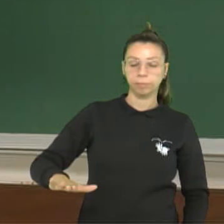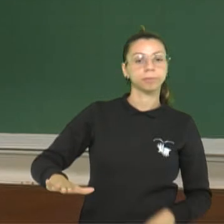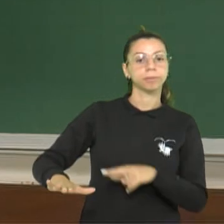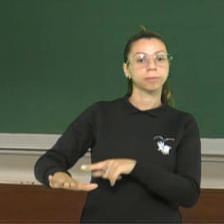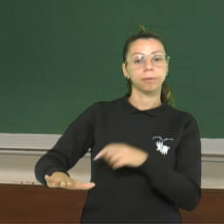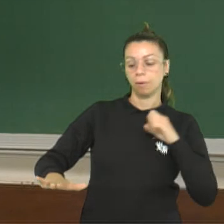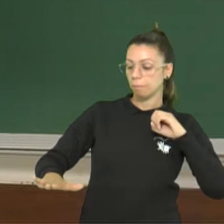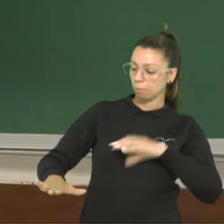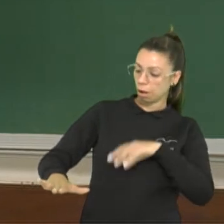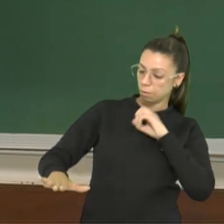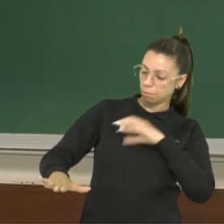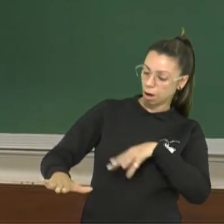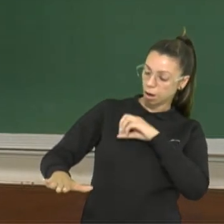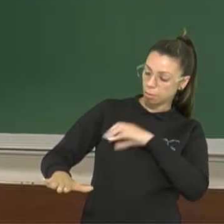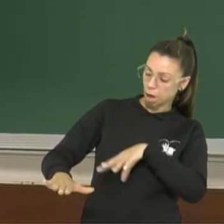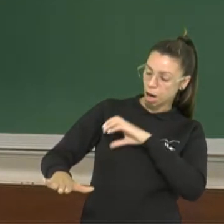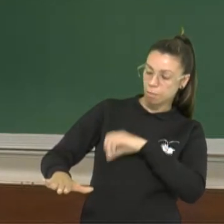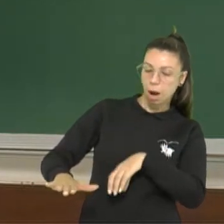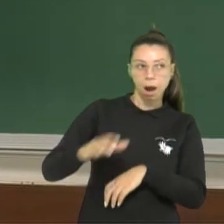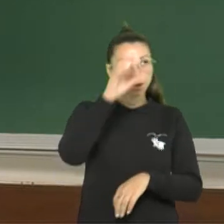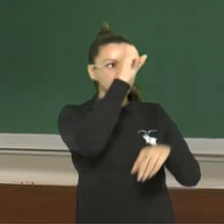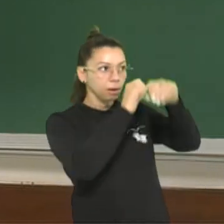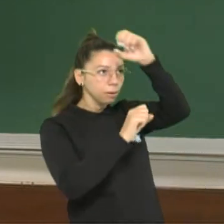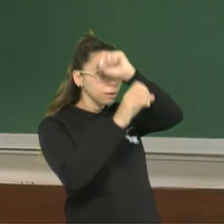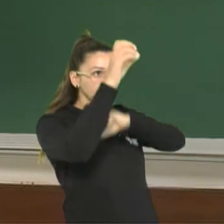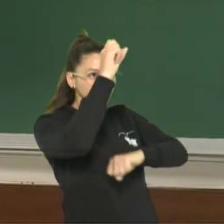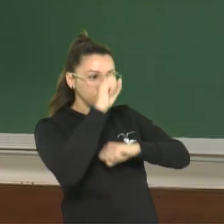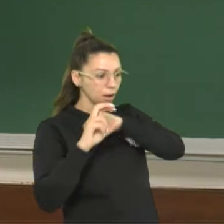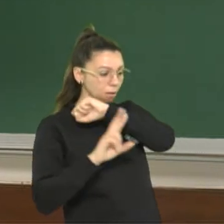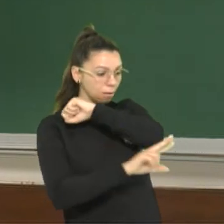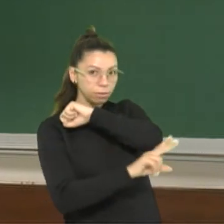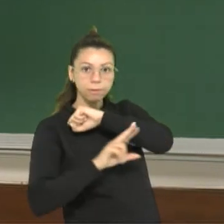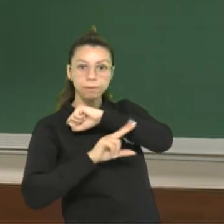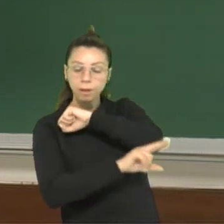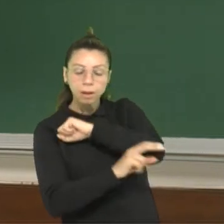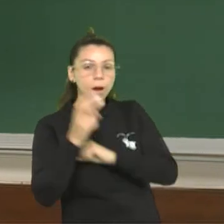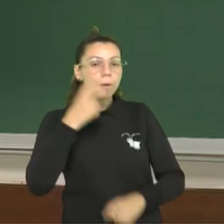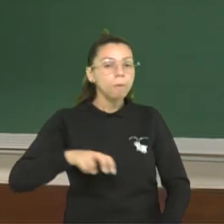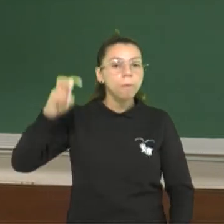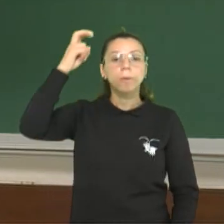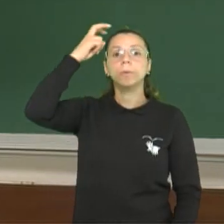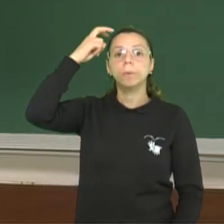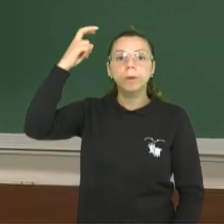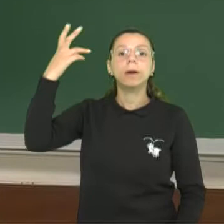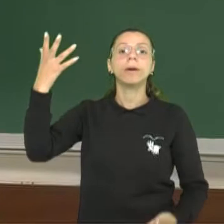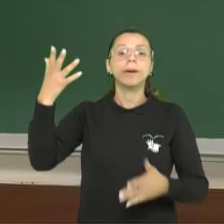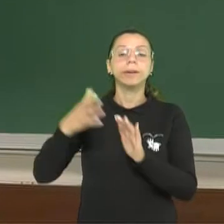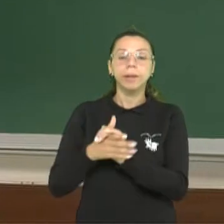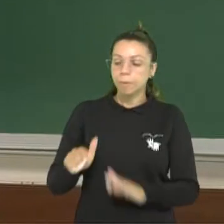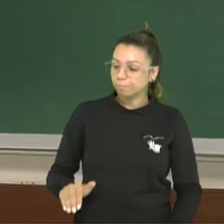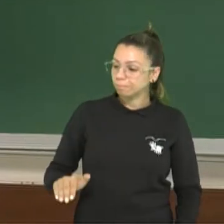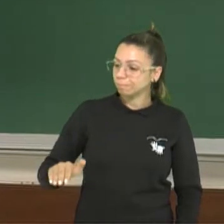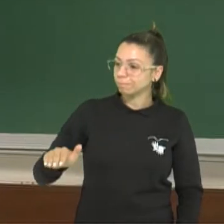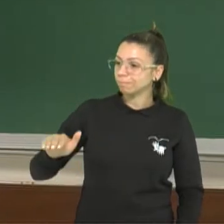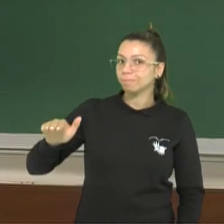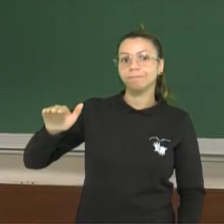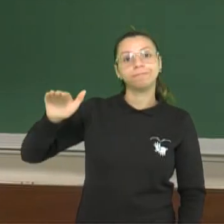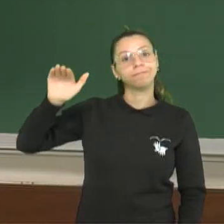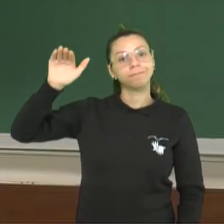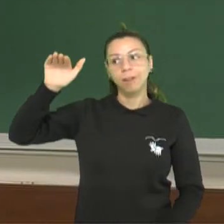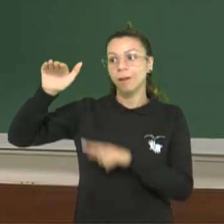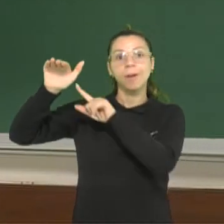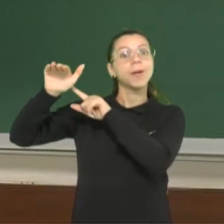recebem uma educação sobre diversidade cultural e em todos os âmbitos, muito importante, porque vão